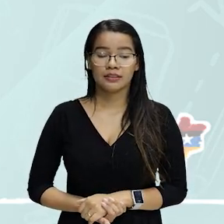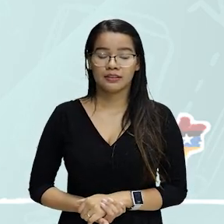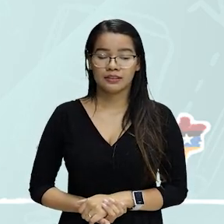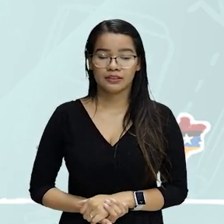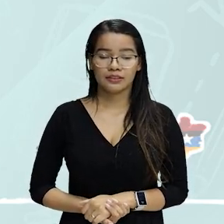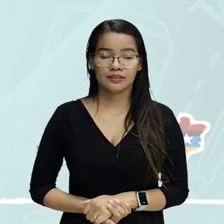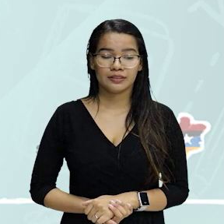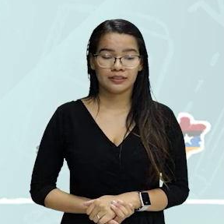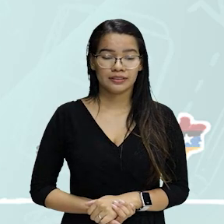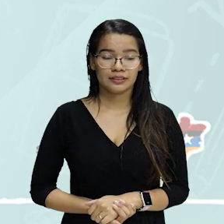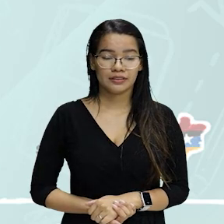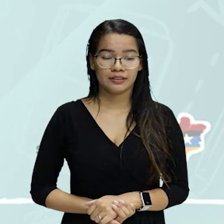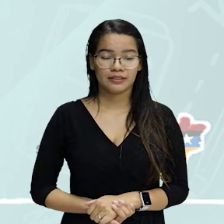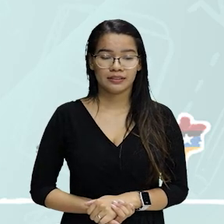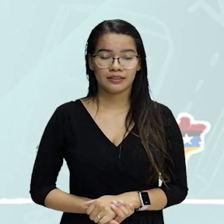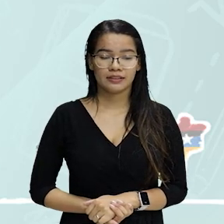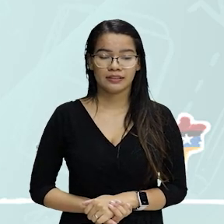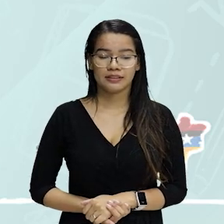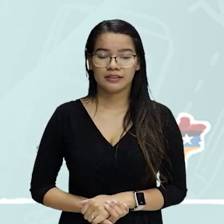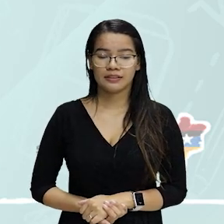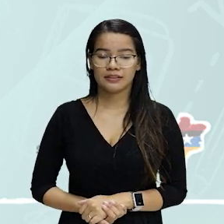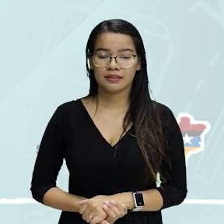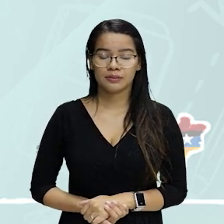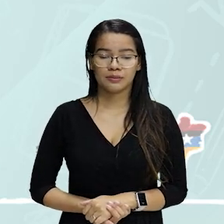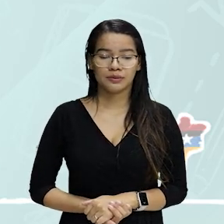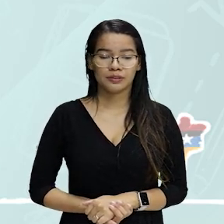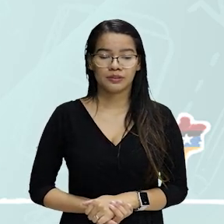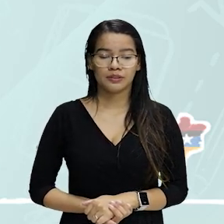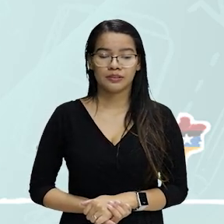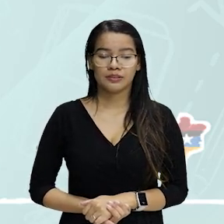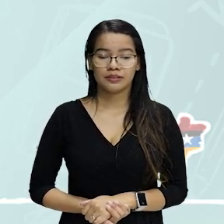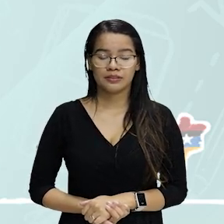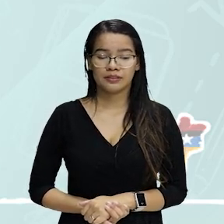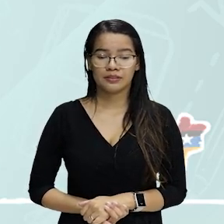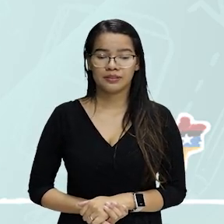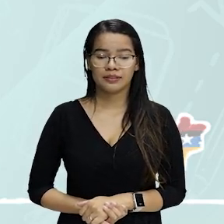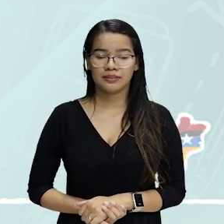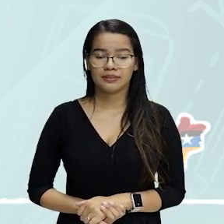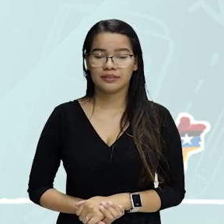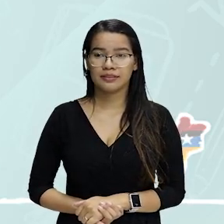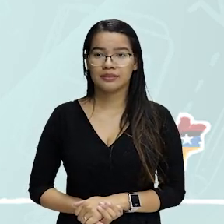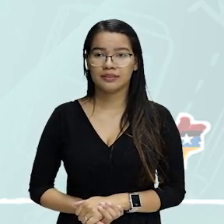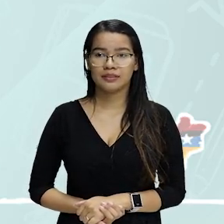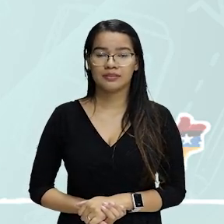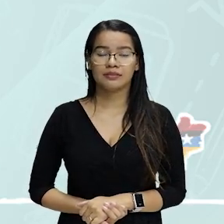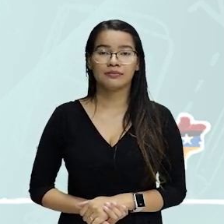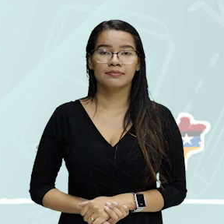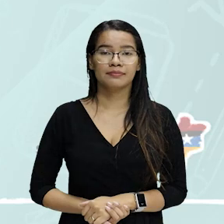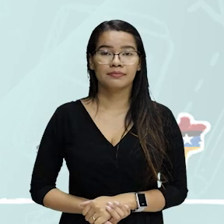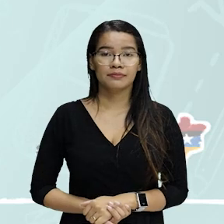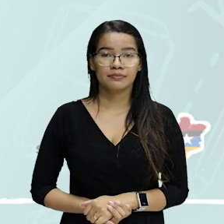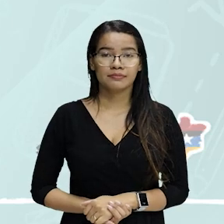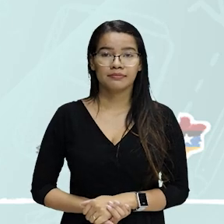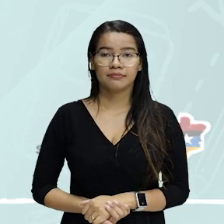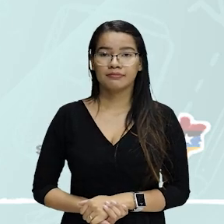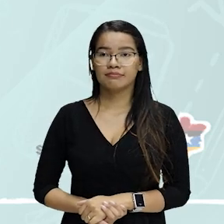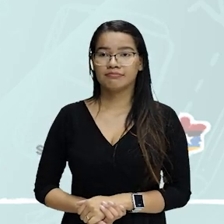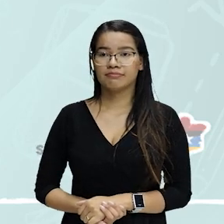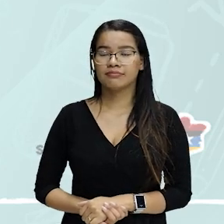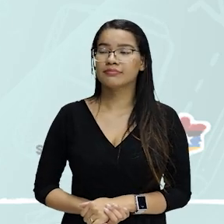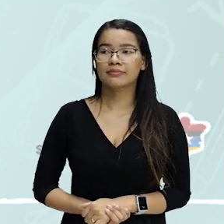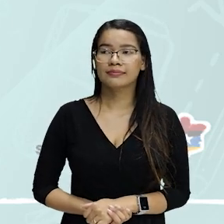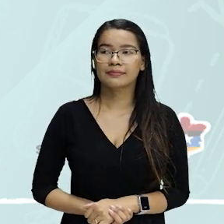adiante, latindo a esquisitíssima prosódia da angústia hereditária dos seus